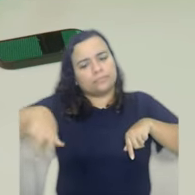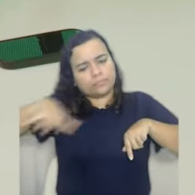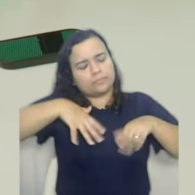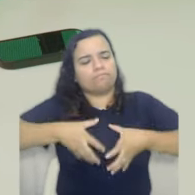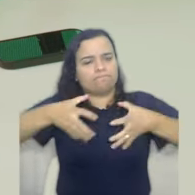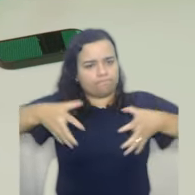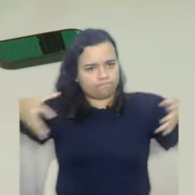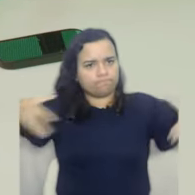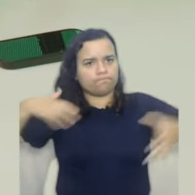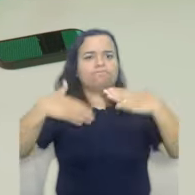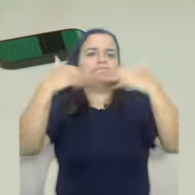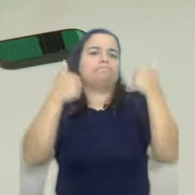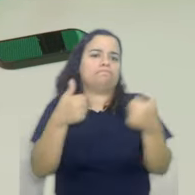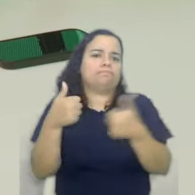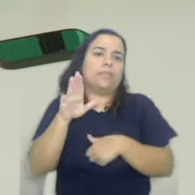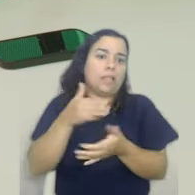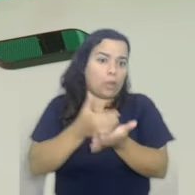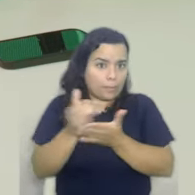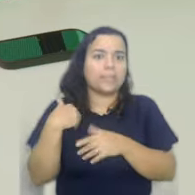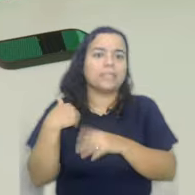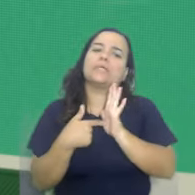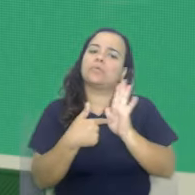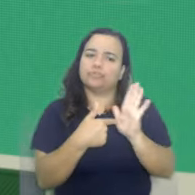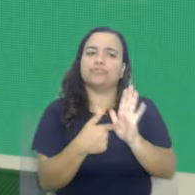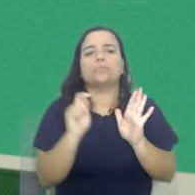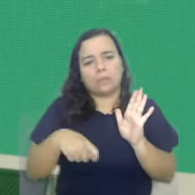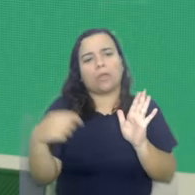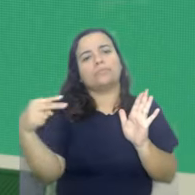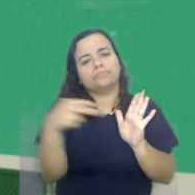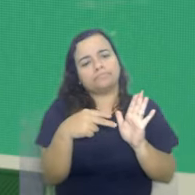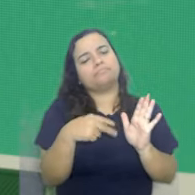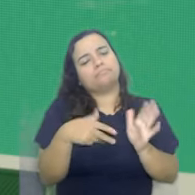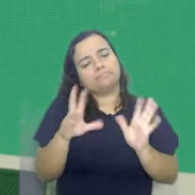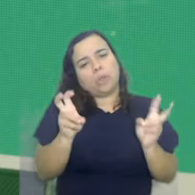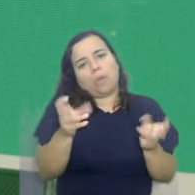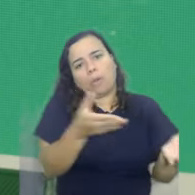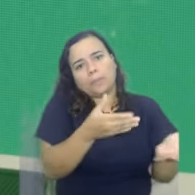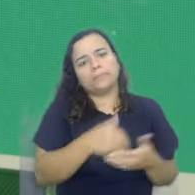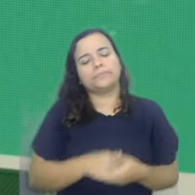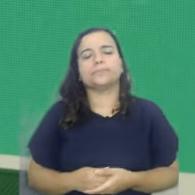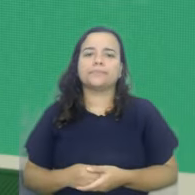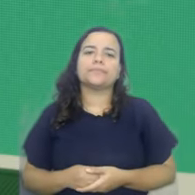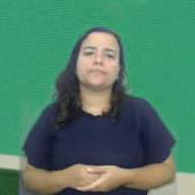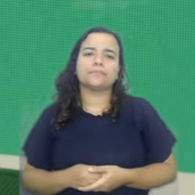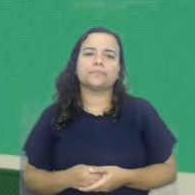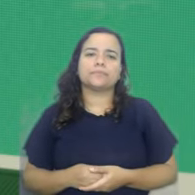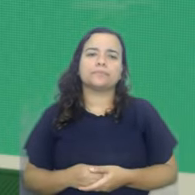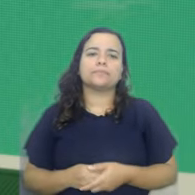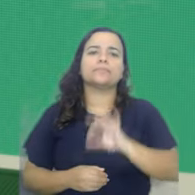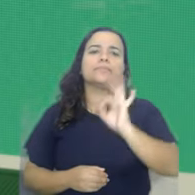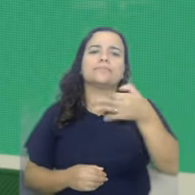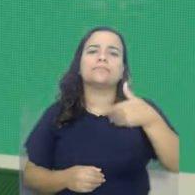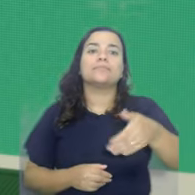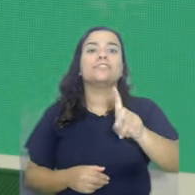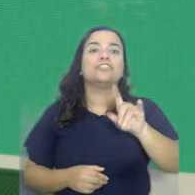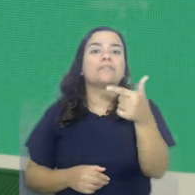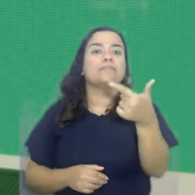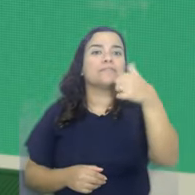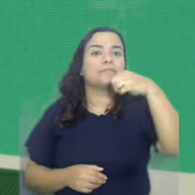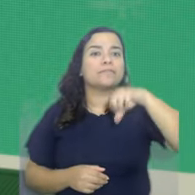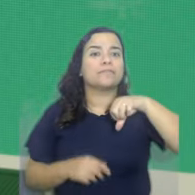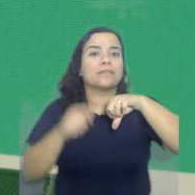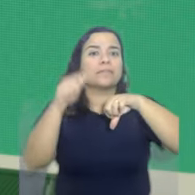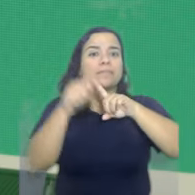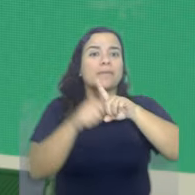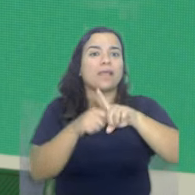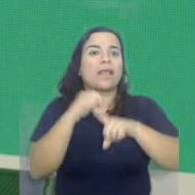para quem tá começando eu eu indico bastante e e do do dia 29 de Abril até o dia 3 de